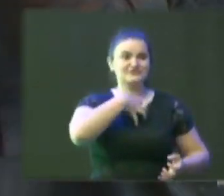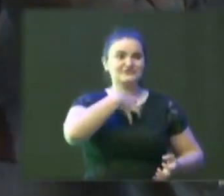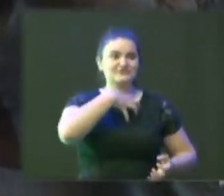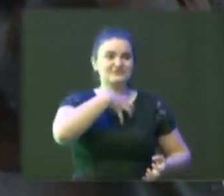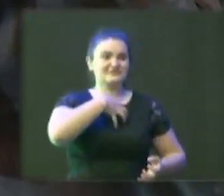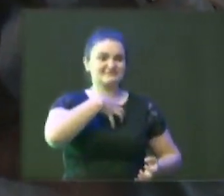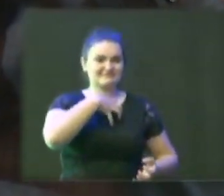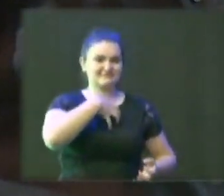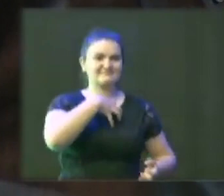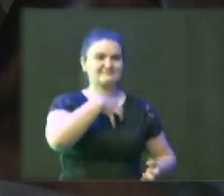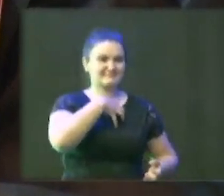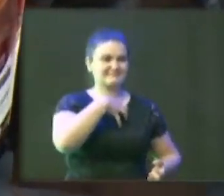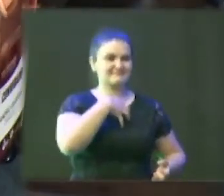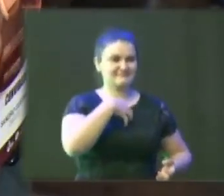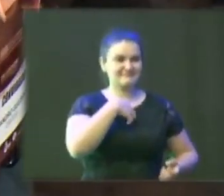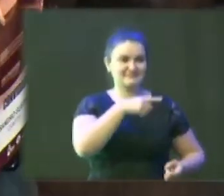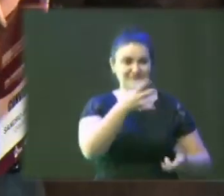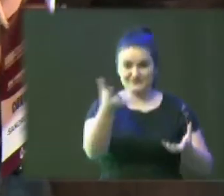sentir